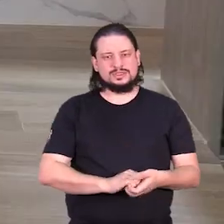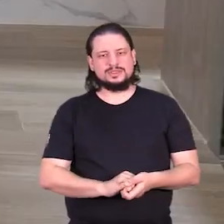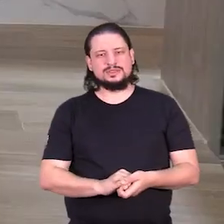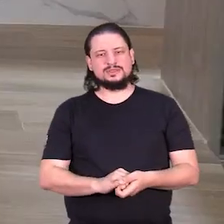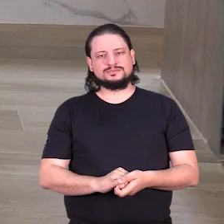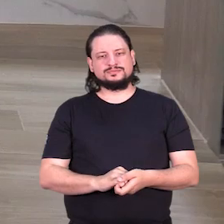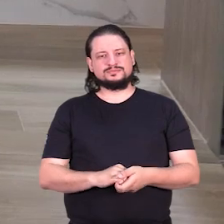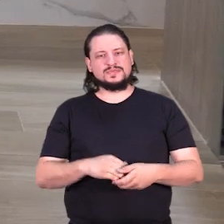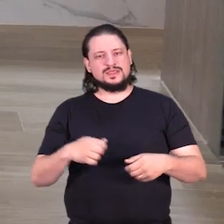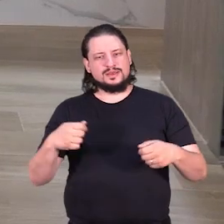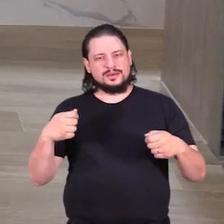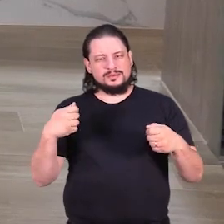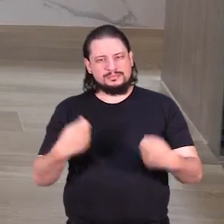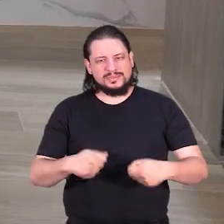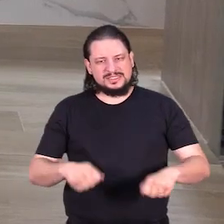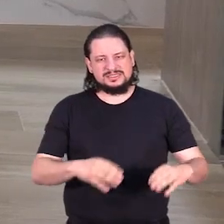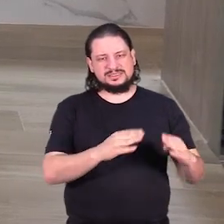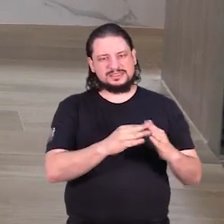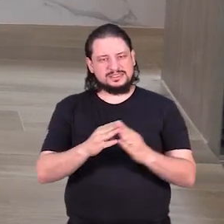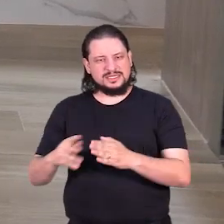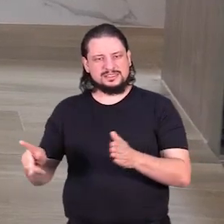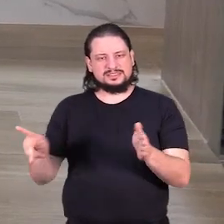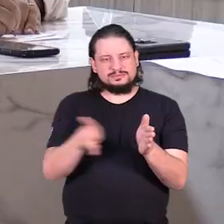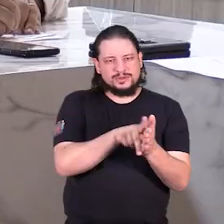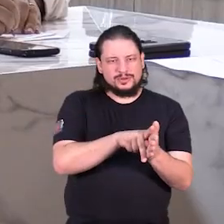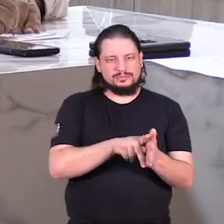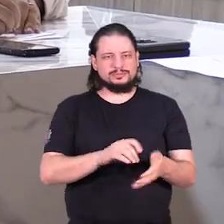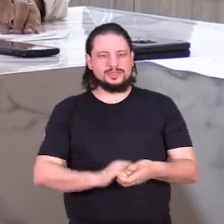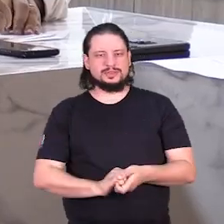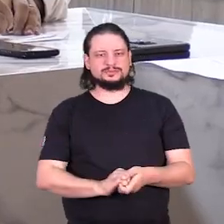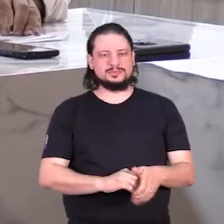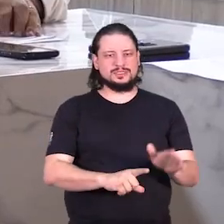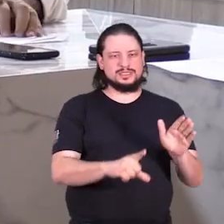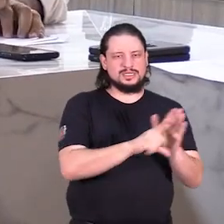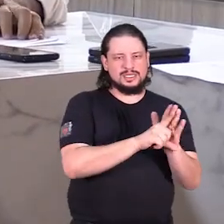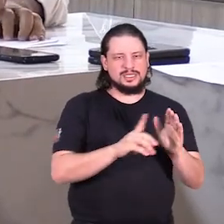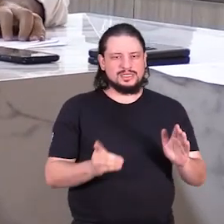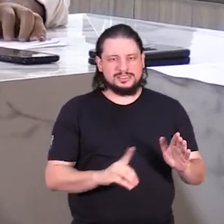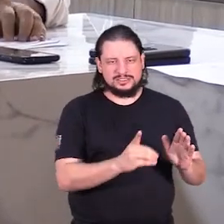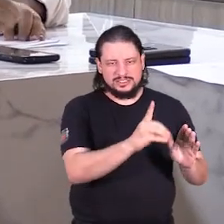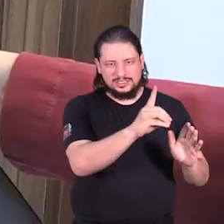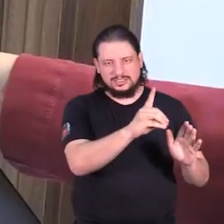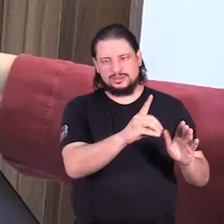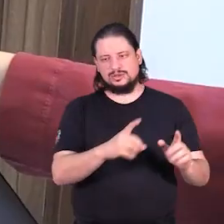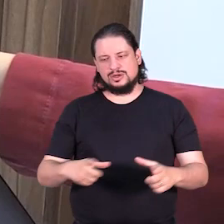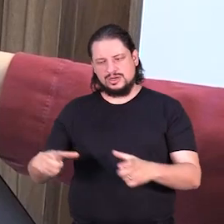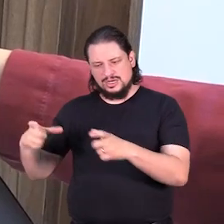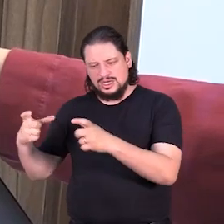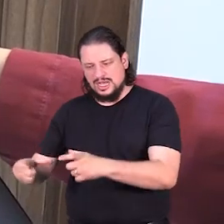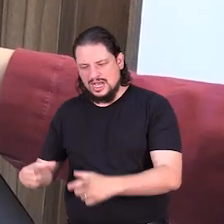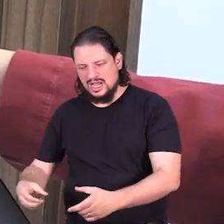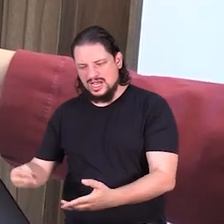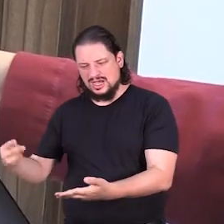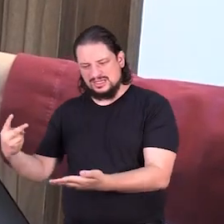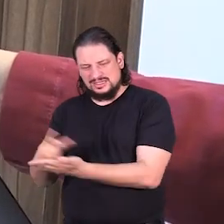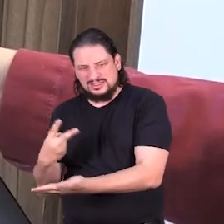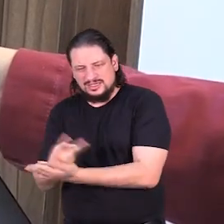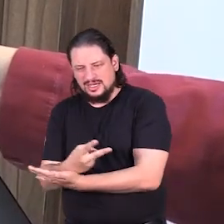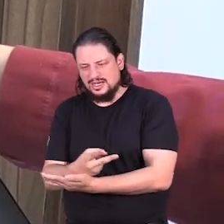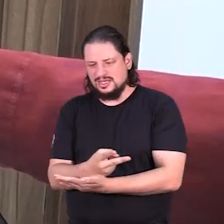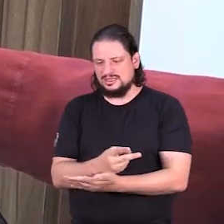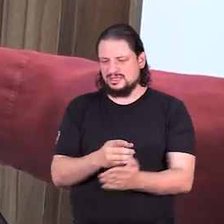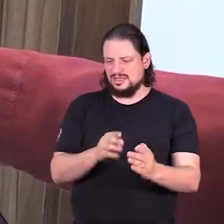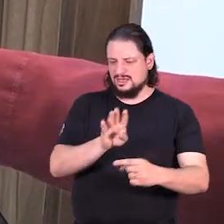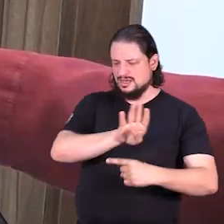isso a gente tem que transferir uma prestação da casa própria atualização do plano diretor vai regularizar né muitas áreas